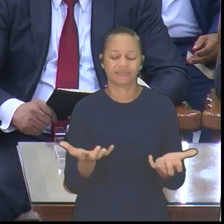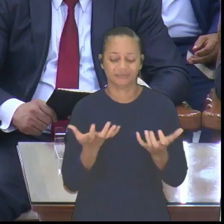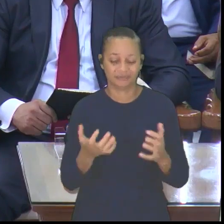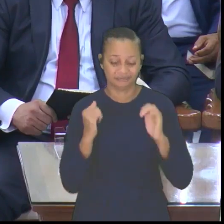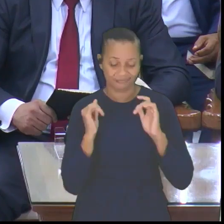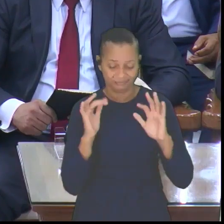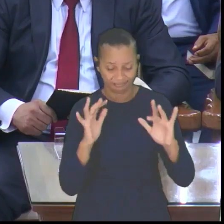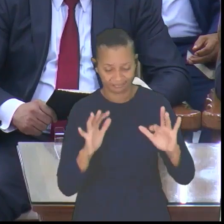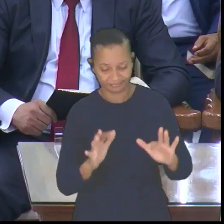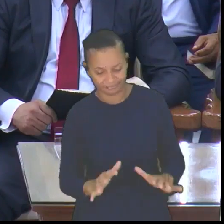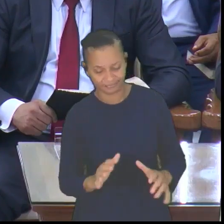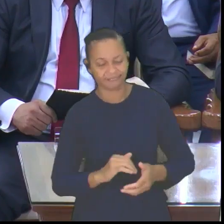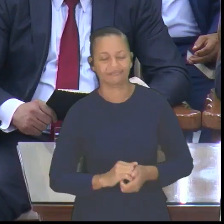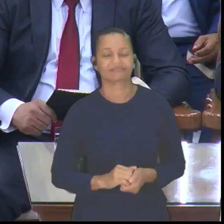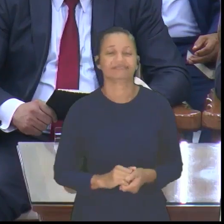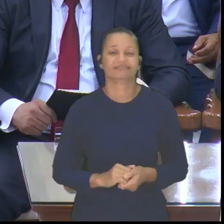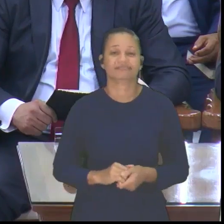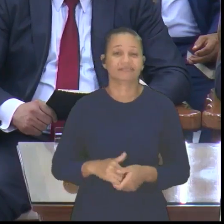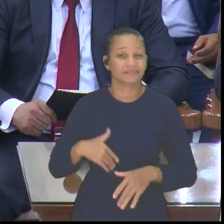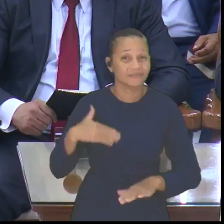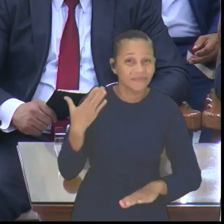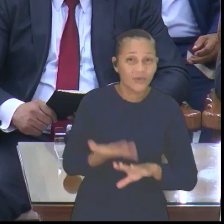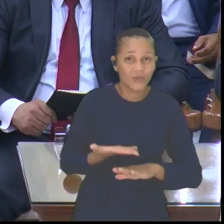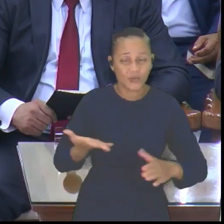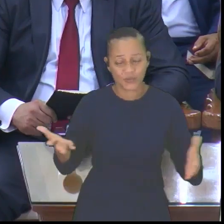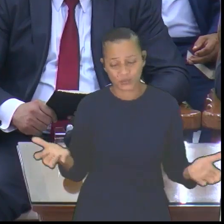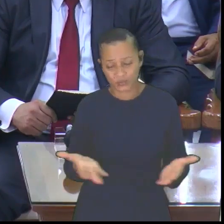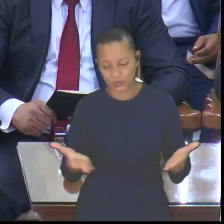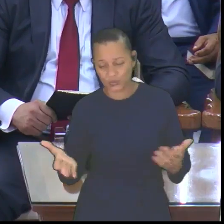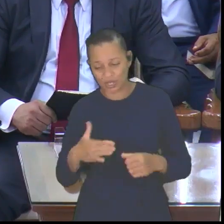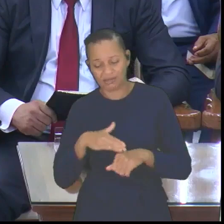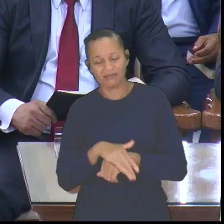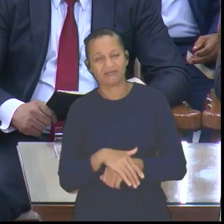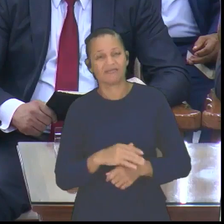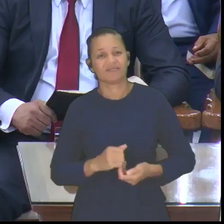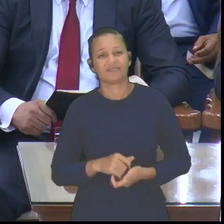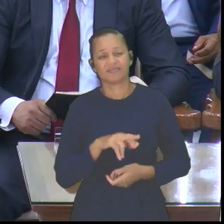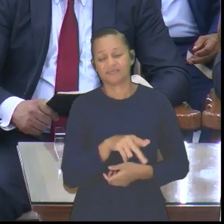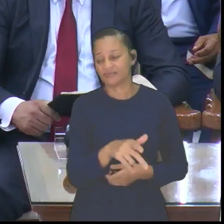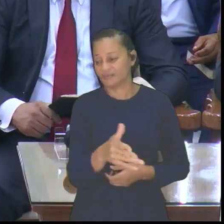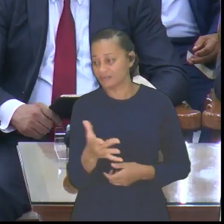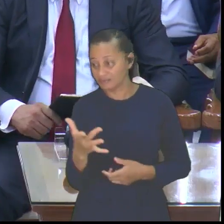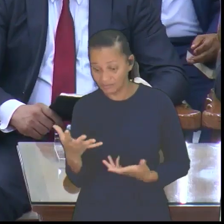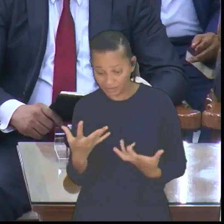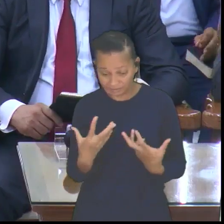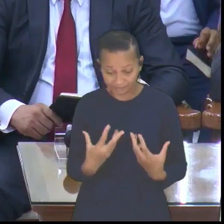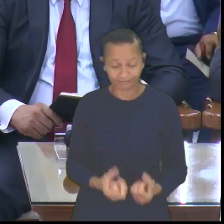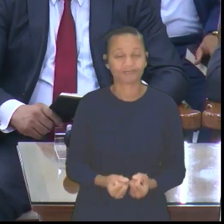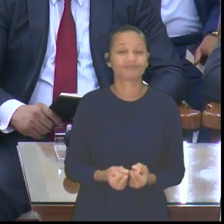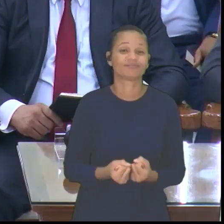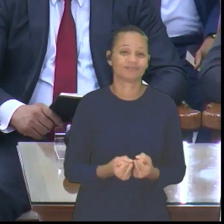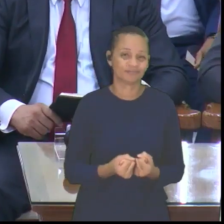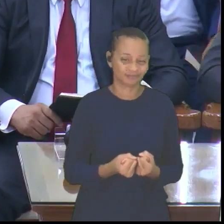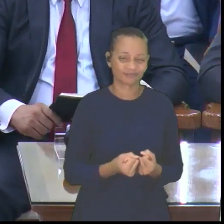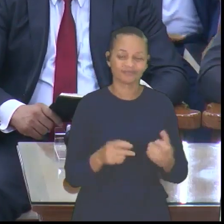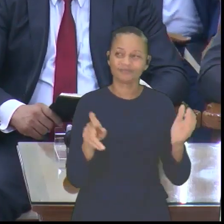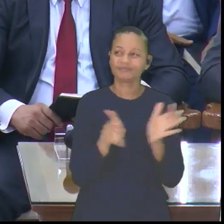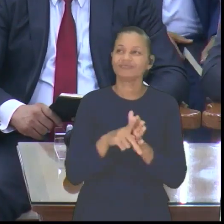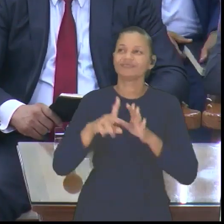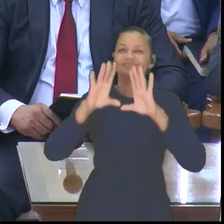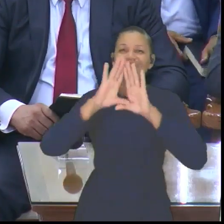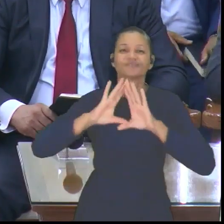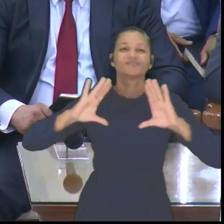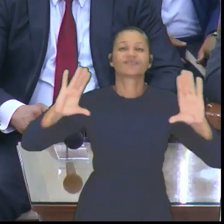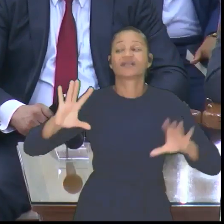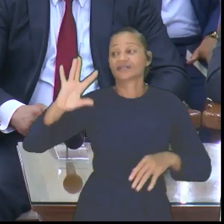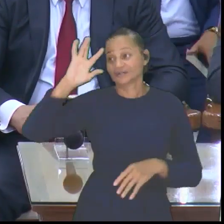abençoar. Ainda esta noite, irmão, se tu estás recebendo essa palavra do céu, o Senhor está